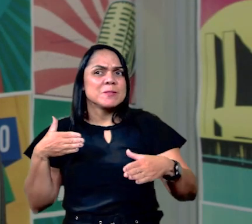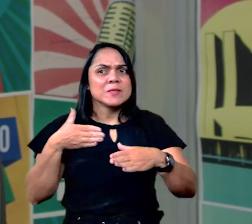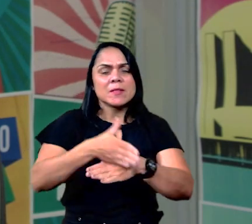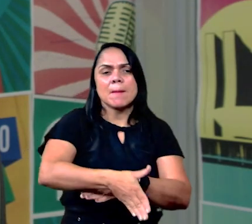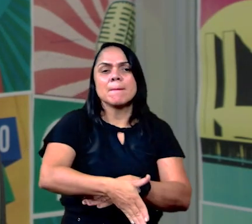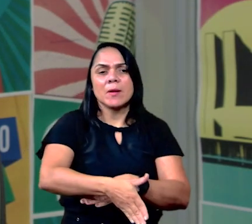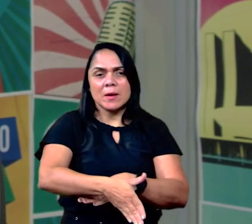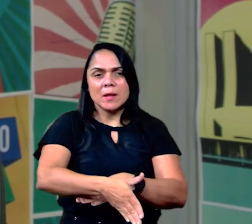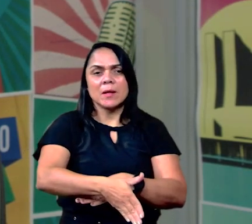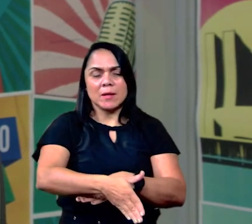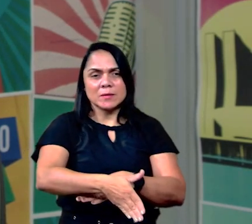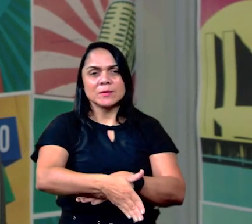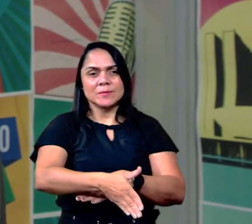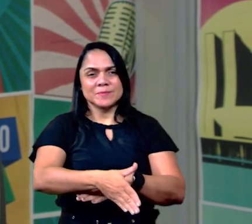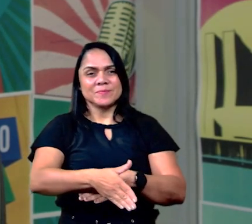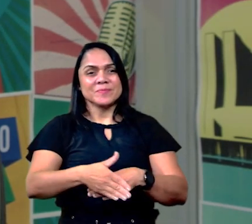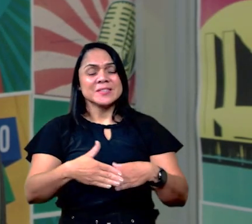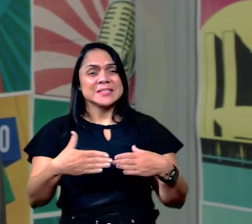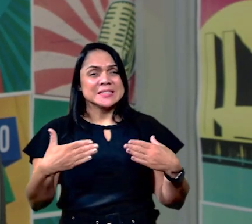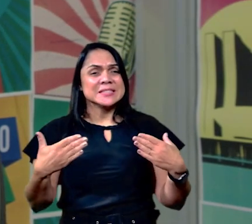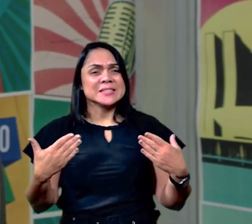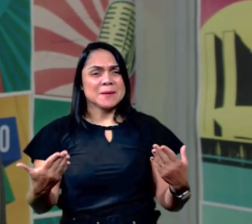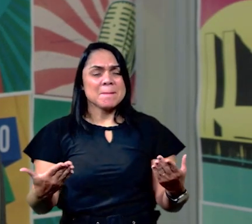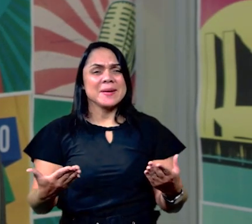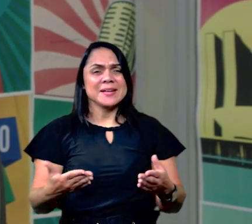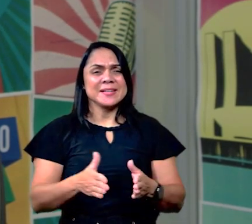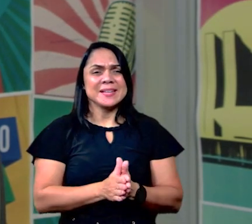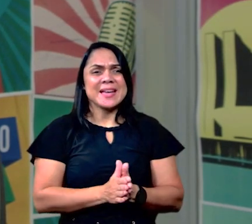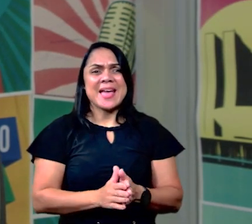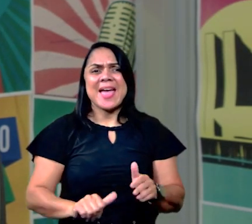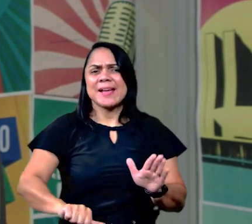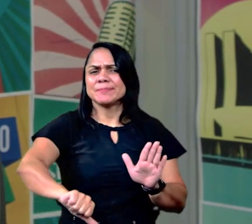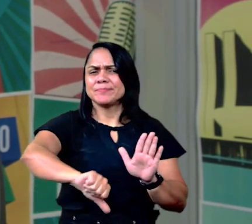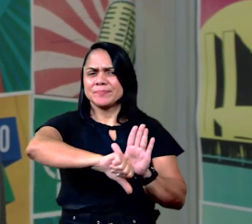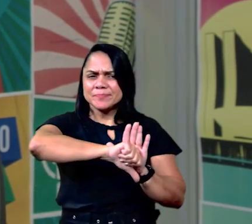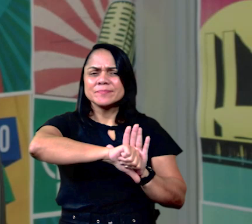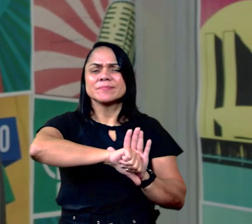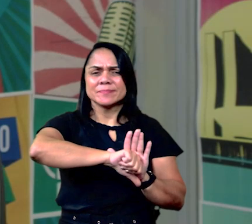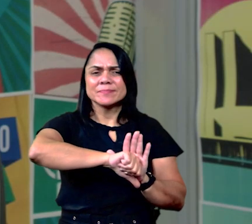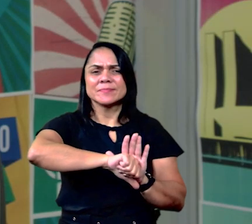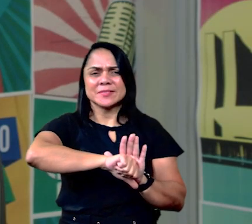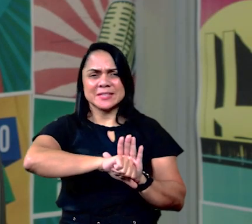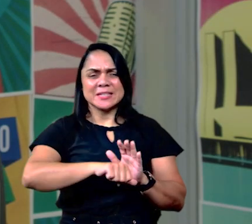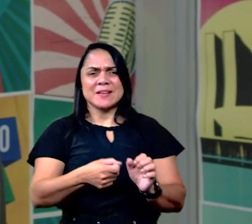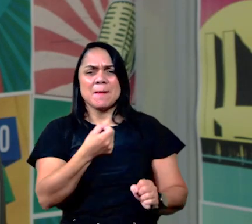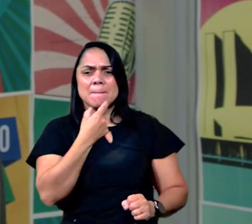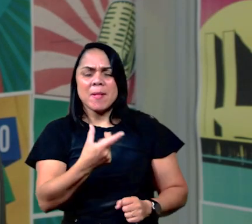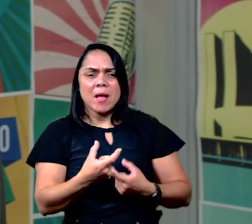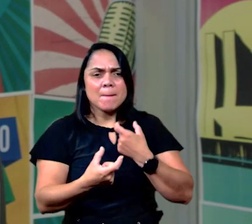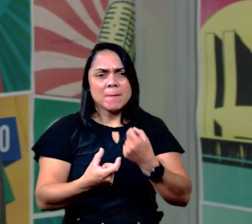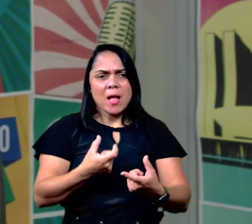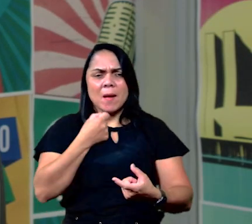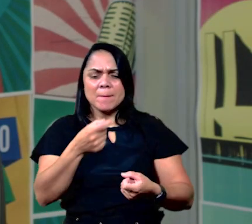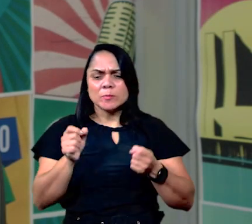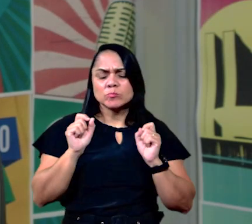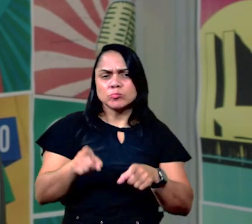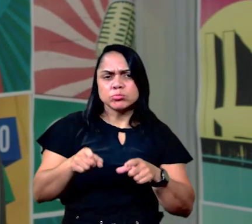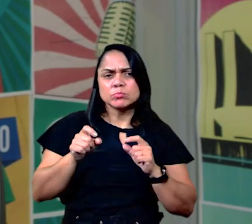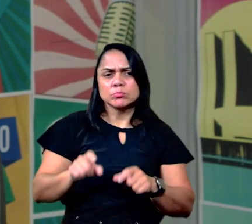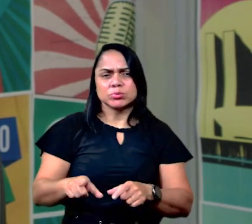vezes isso que é extrapolado é inclusive tipificado criminalmente, né, injúria, difamação,